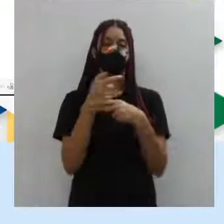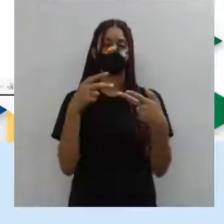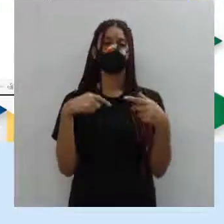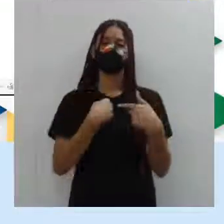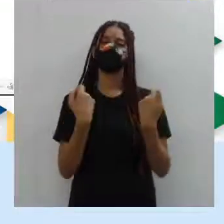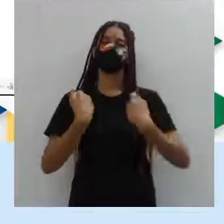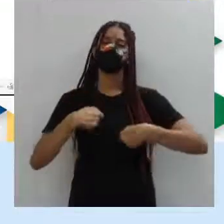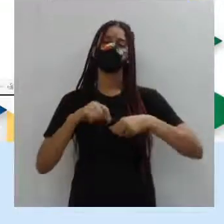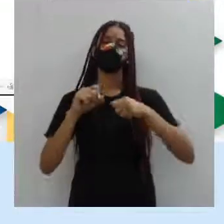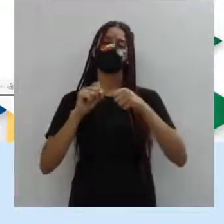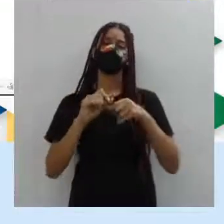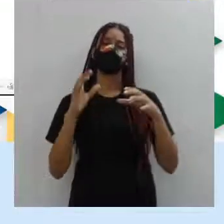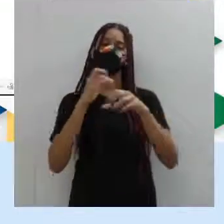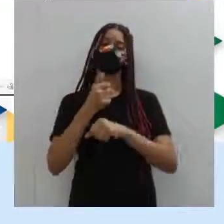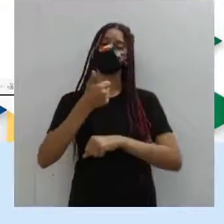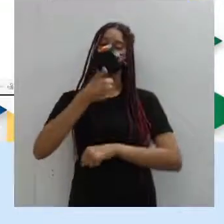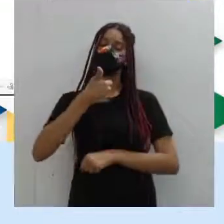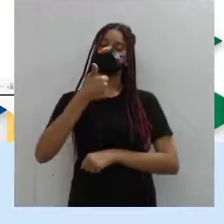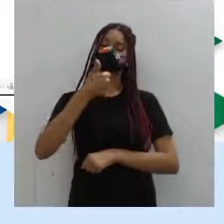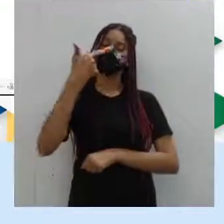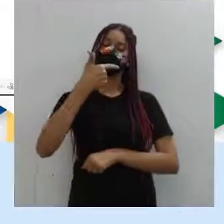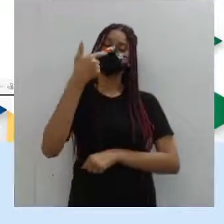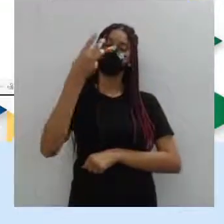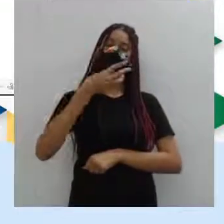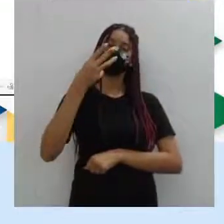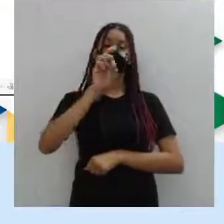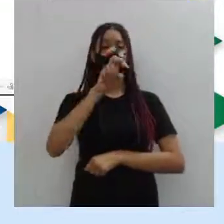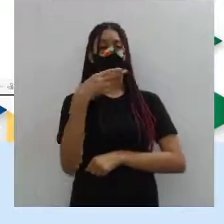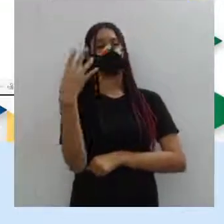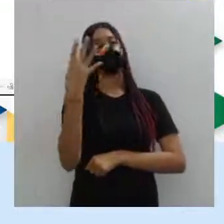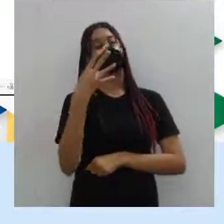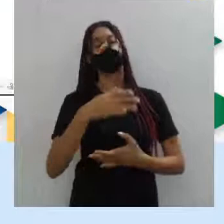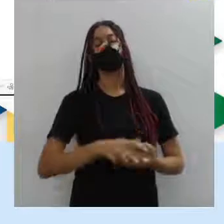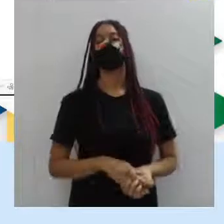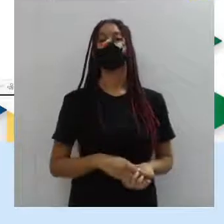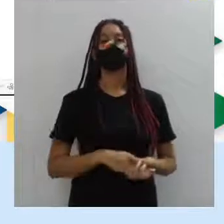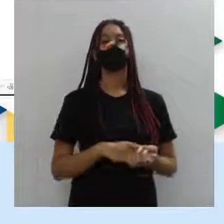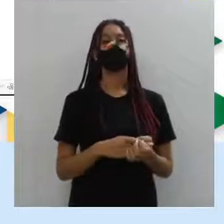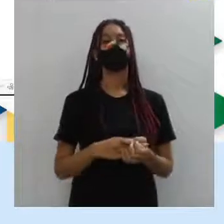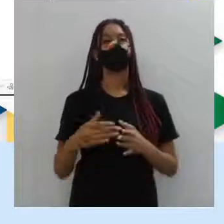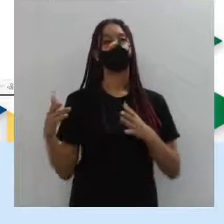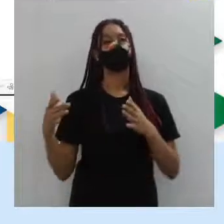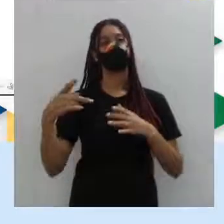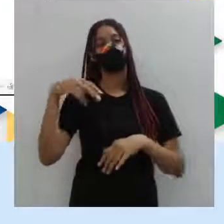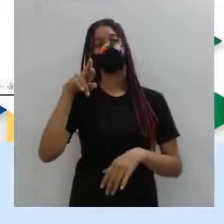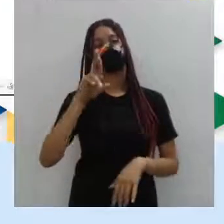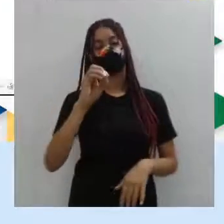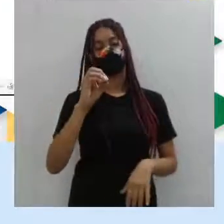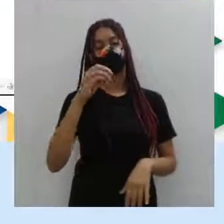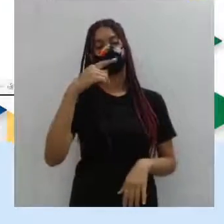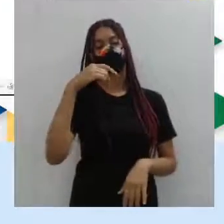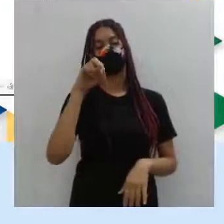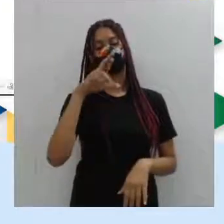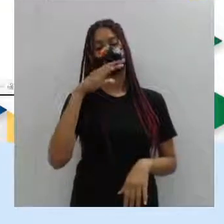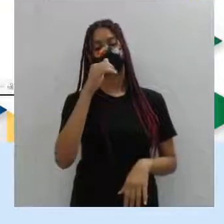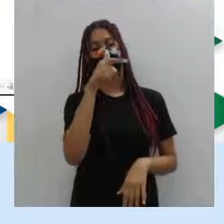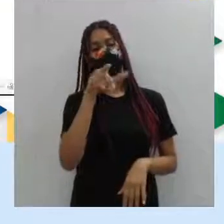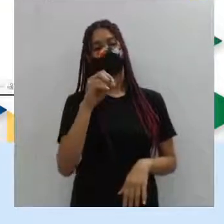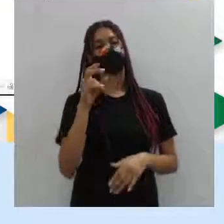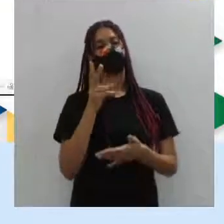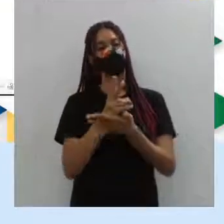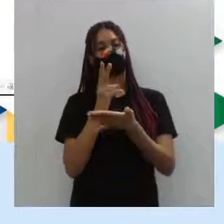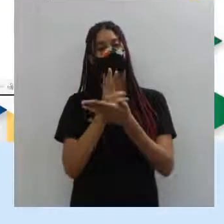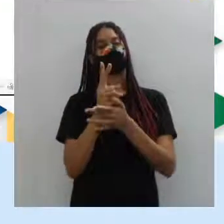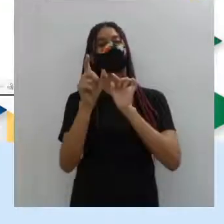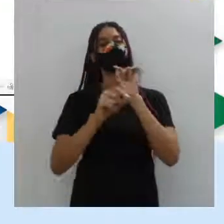precisa calcular, primeira, segunda, terceira ou quarta proporcional. Na proporção contínua, nós verificamos isso claramente no